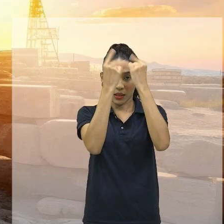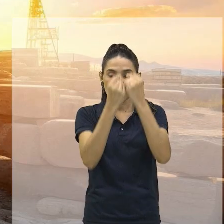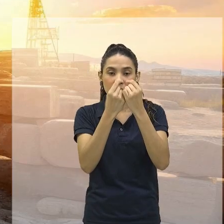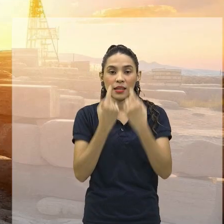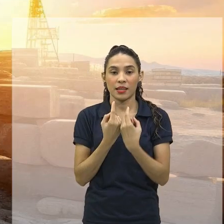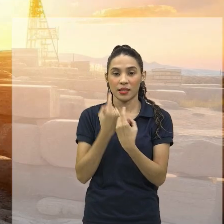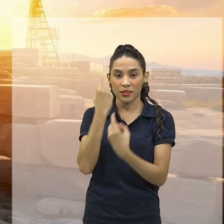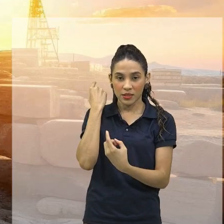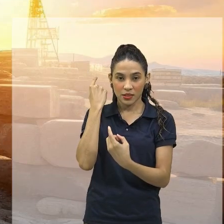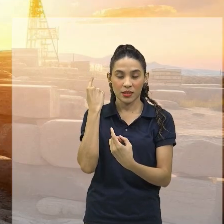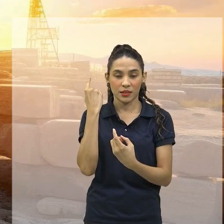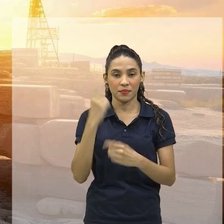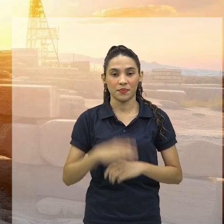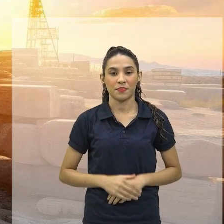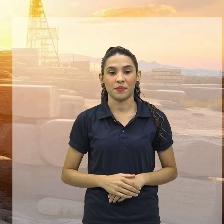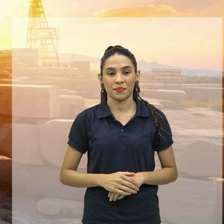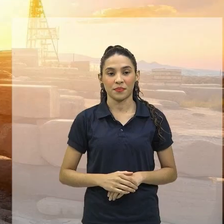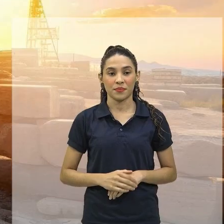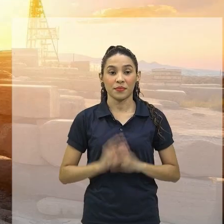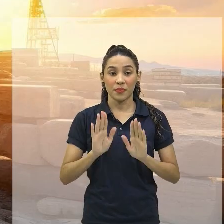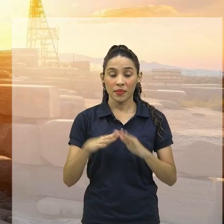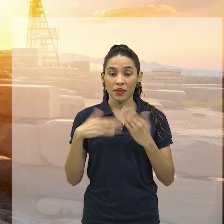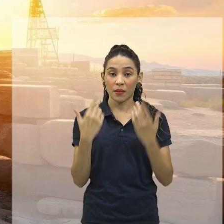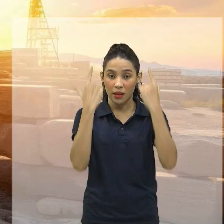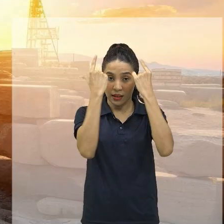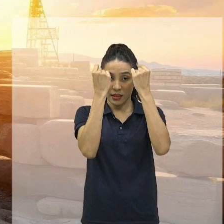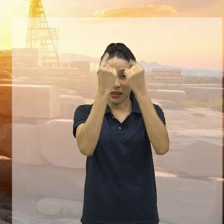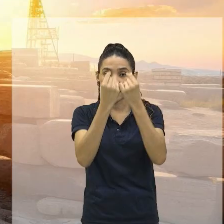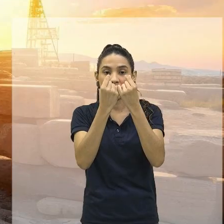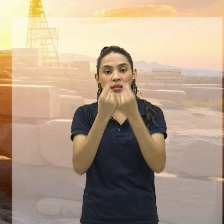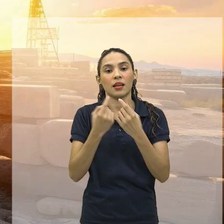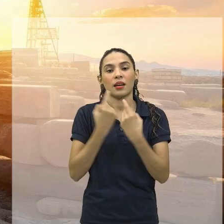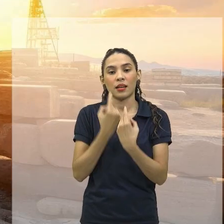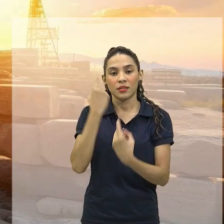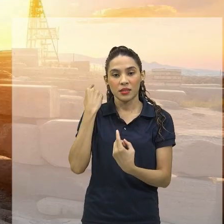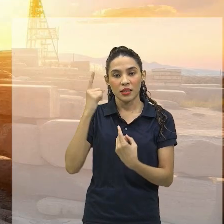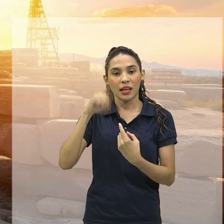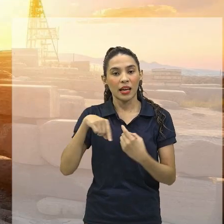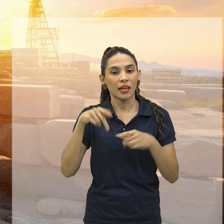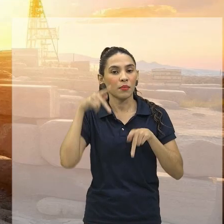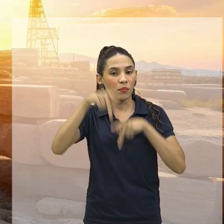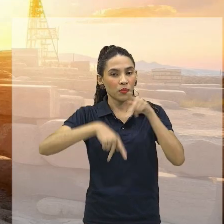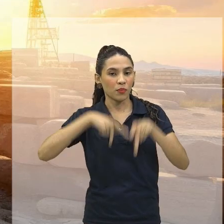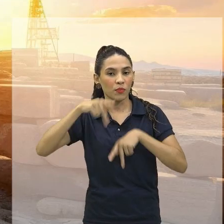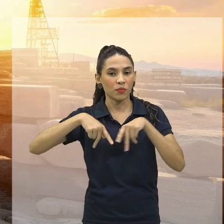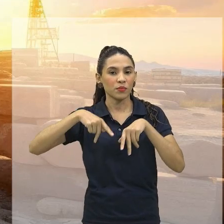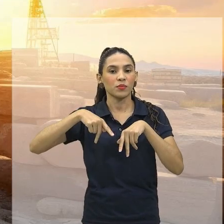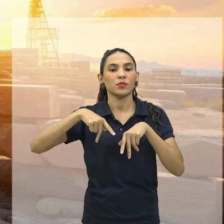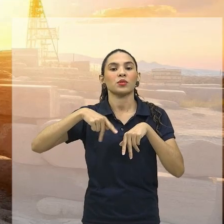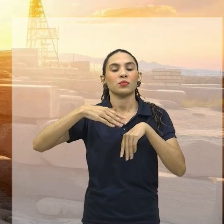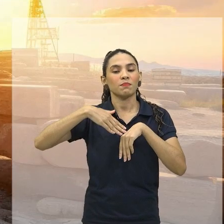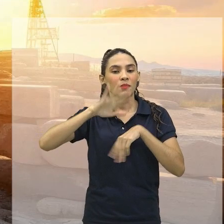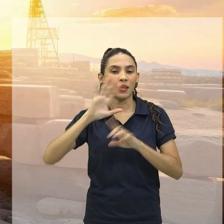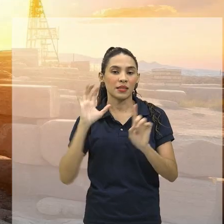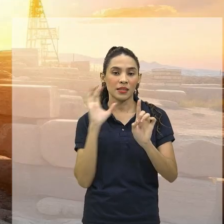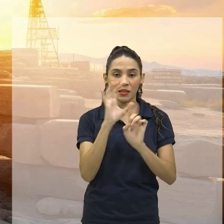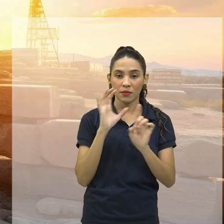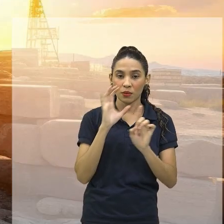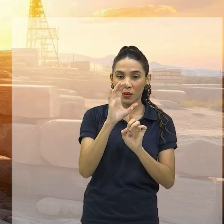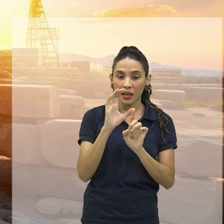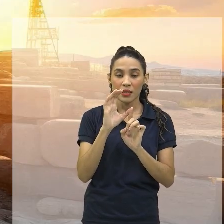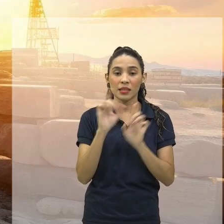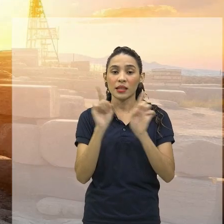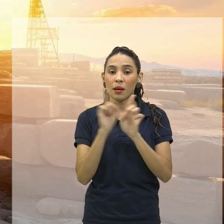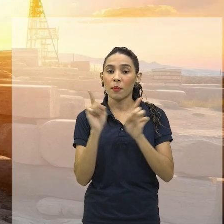vai estar inserido, tá bom? A Grécia Antiga, ela é uma das civilizações mais influentes e fascinantes